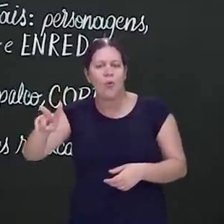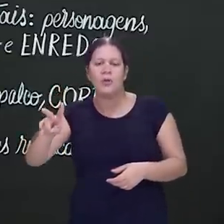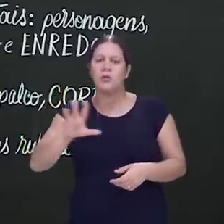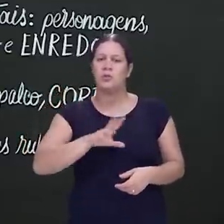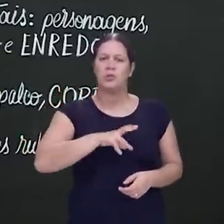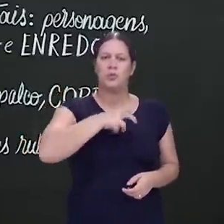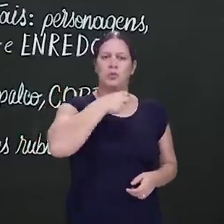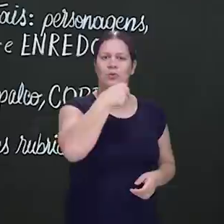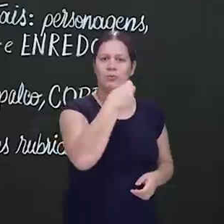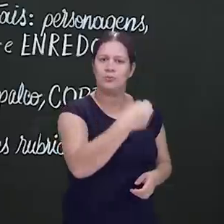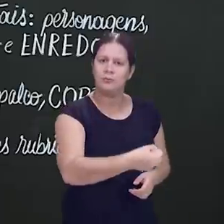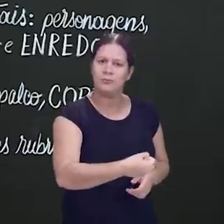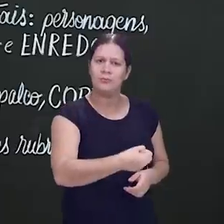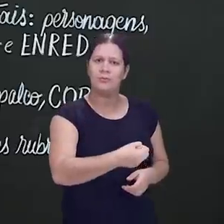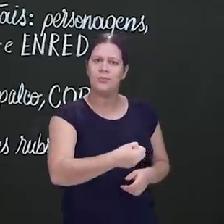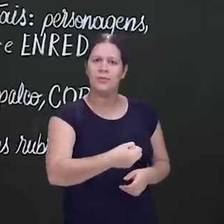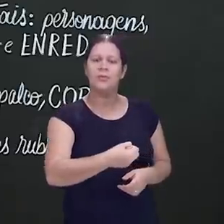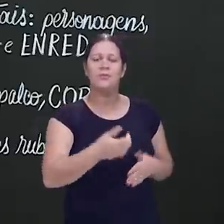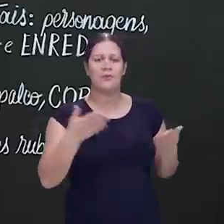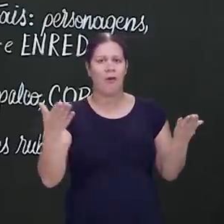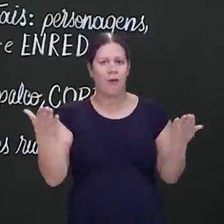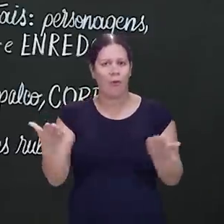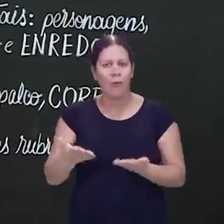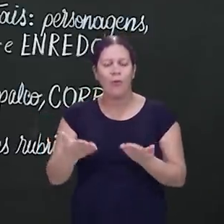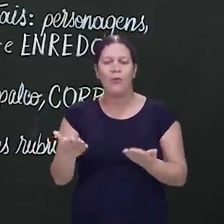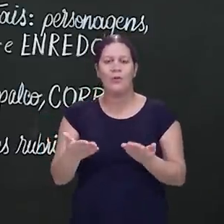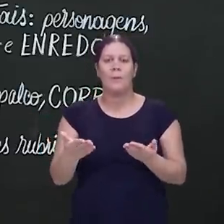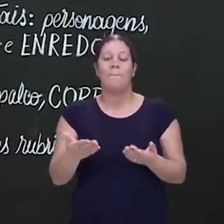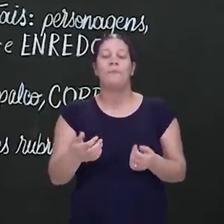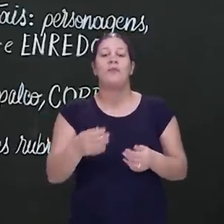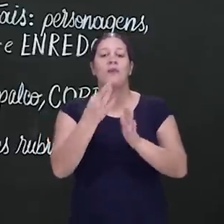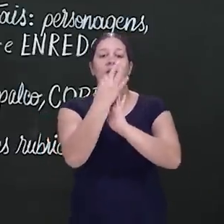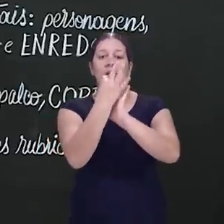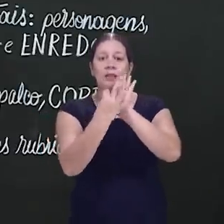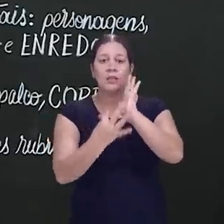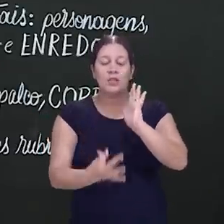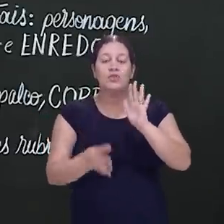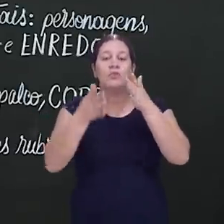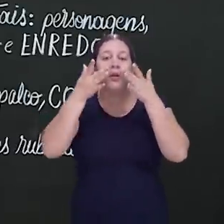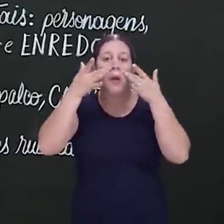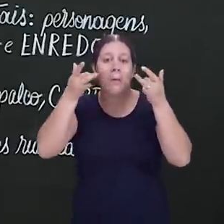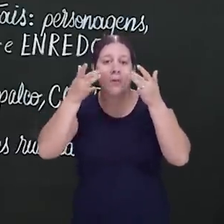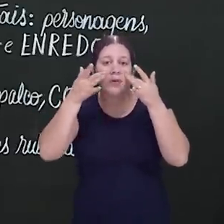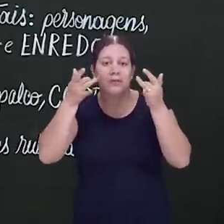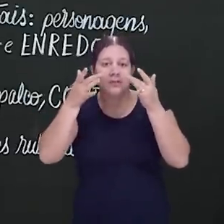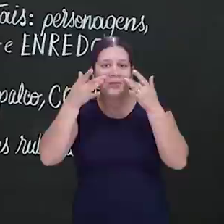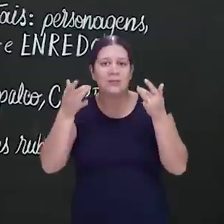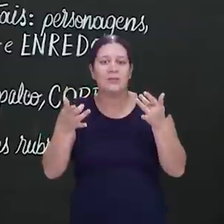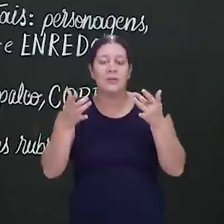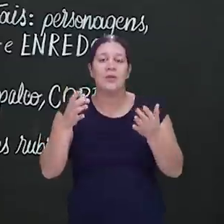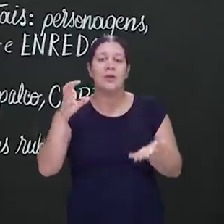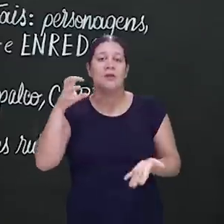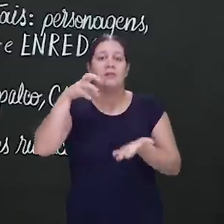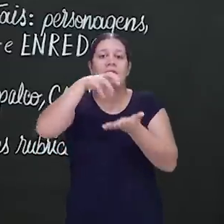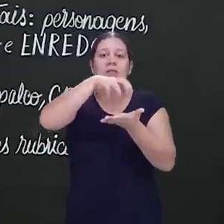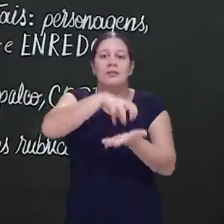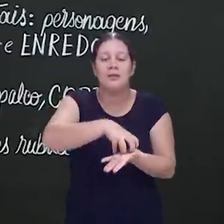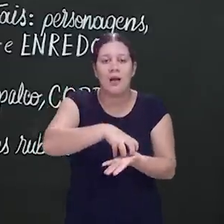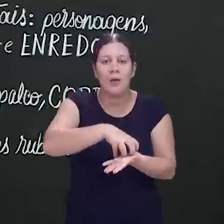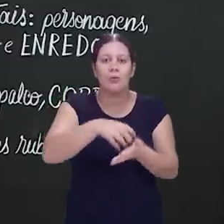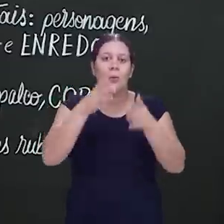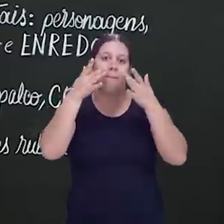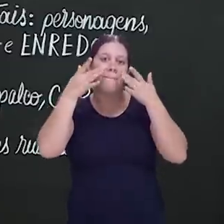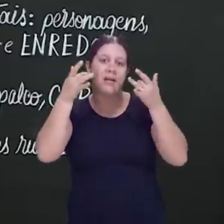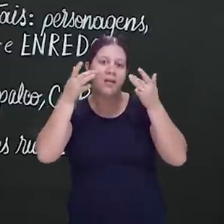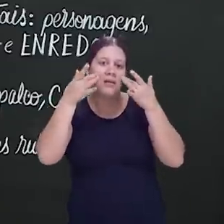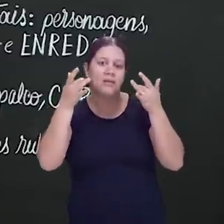e que deu origem ao que a gente chama hoje de gênero narrativo. O texto dramático compõe o elemento central de uma peça